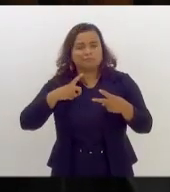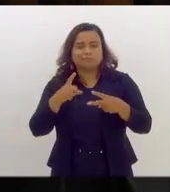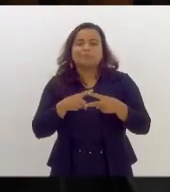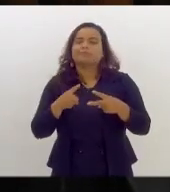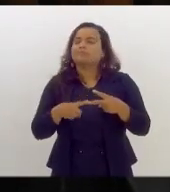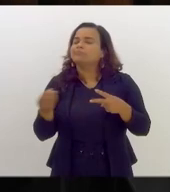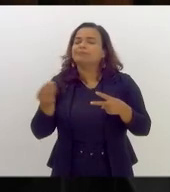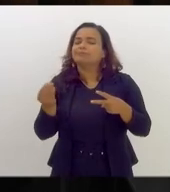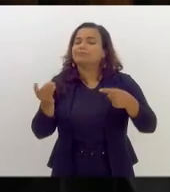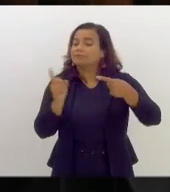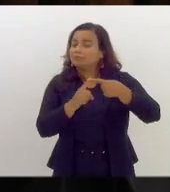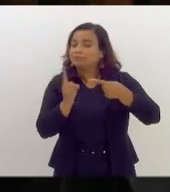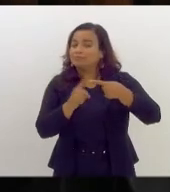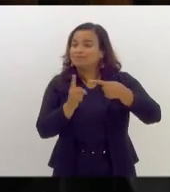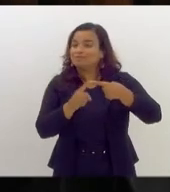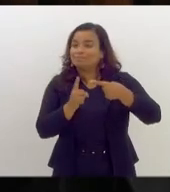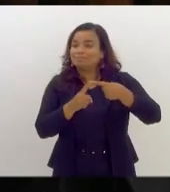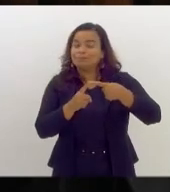primeiro